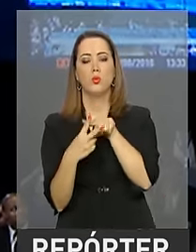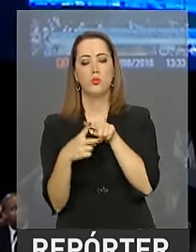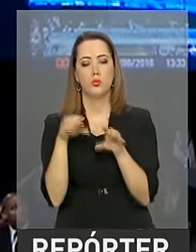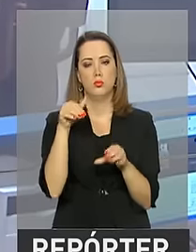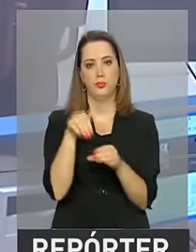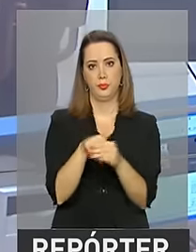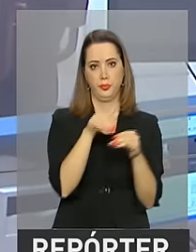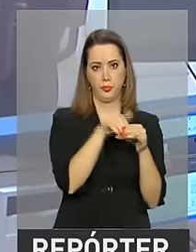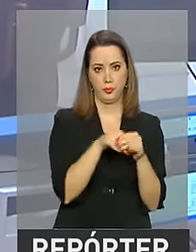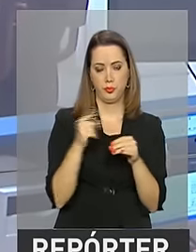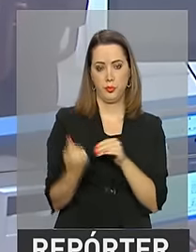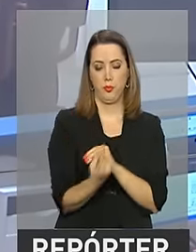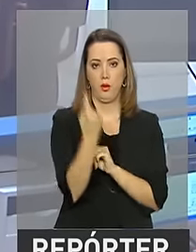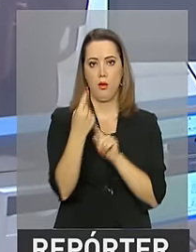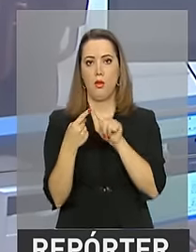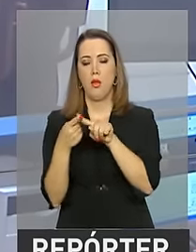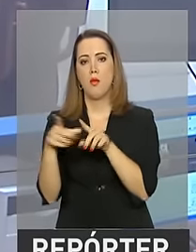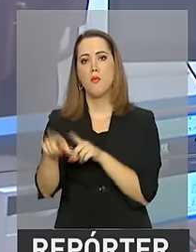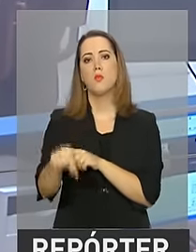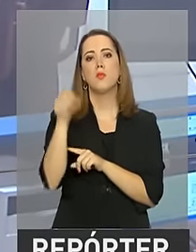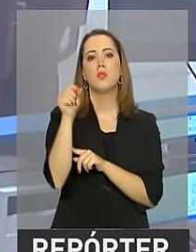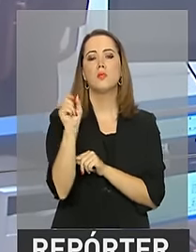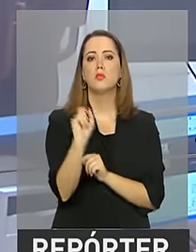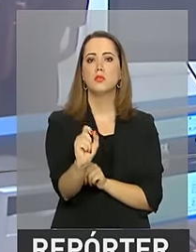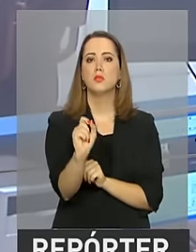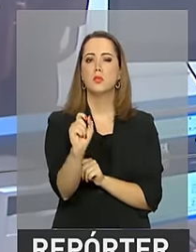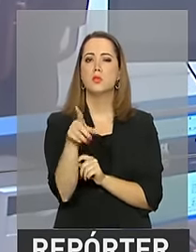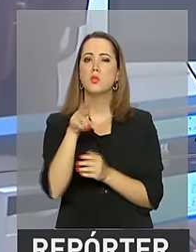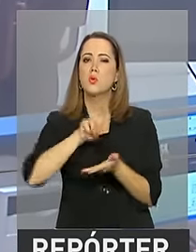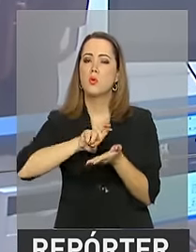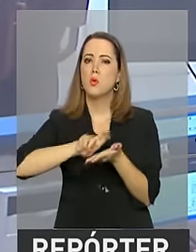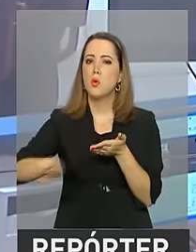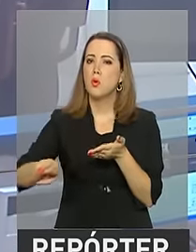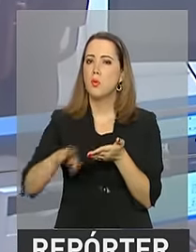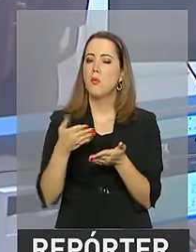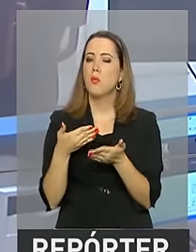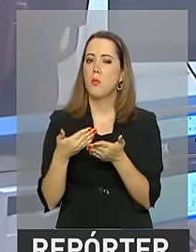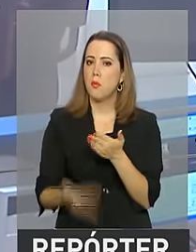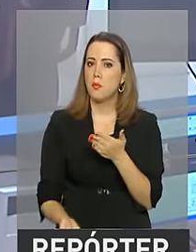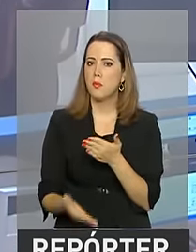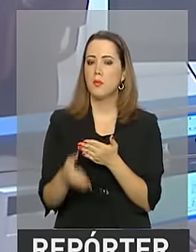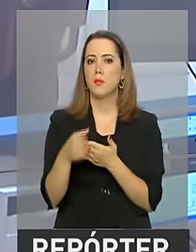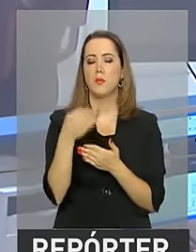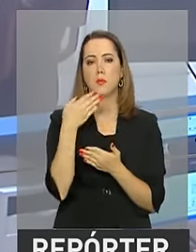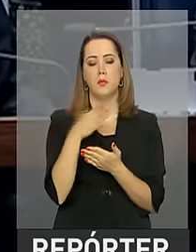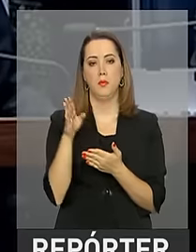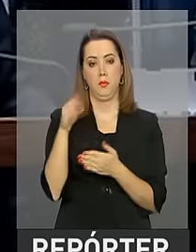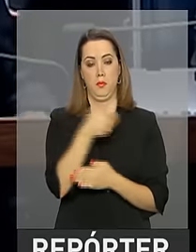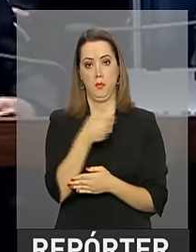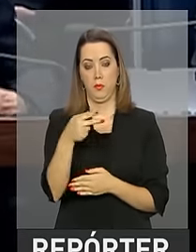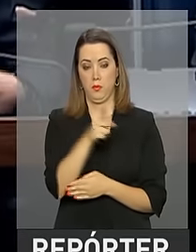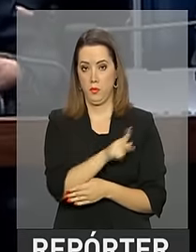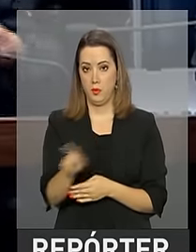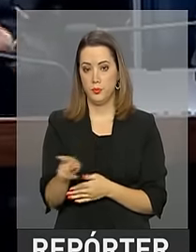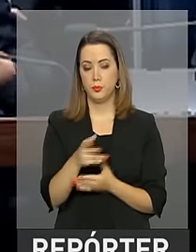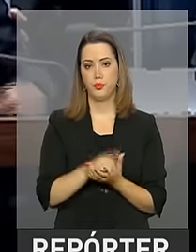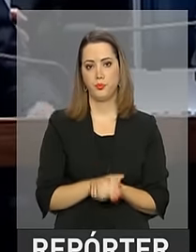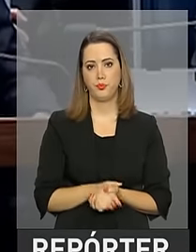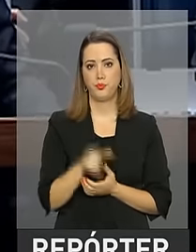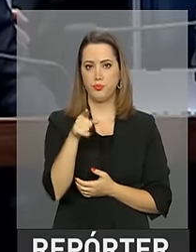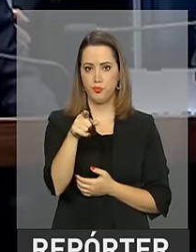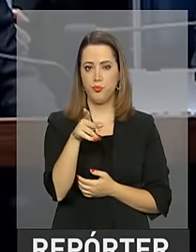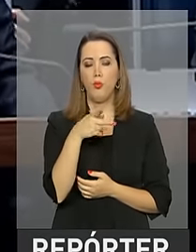no plenário a primeira decisão dos senadores tratou da perda de Mandato